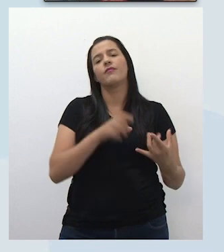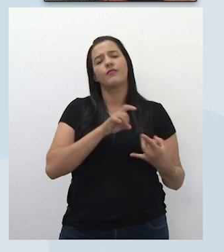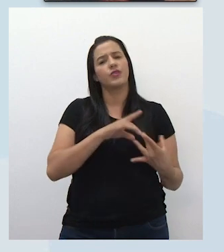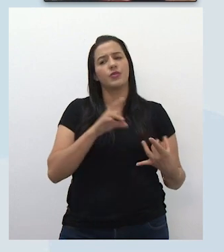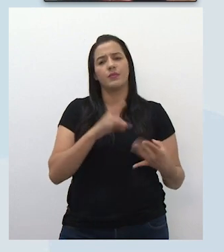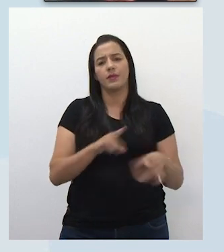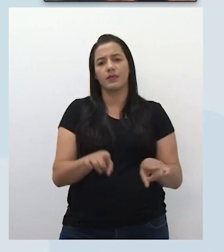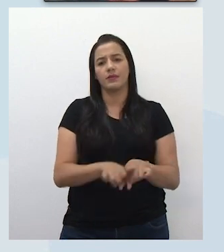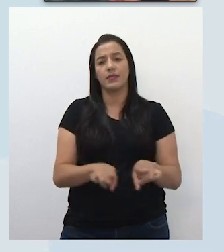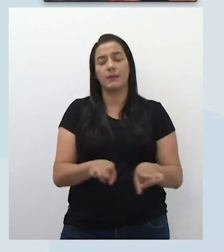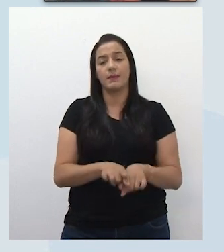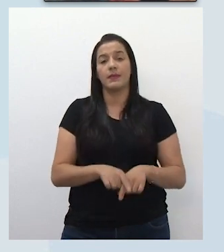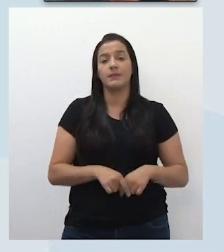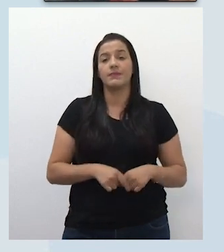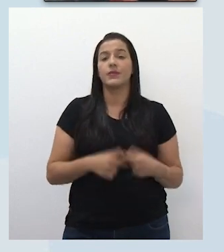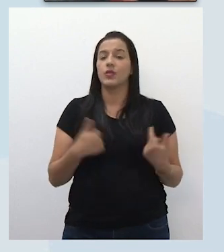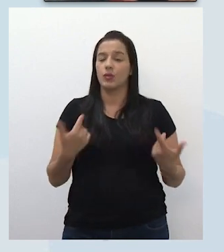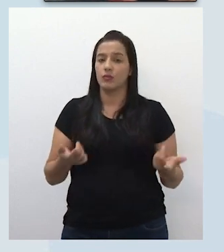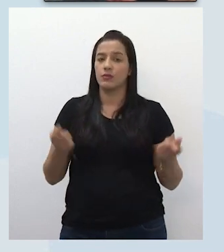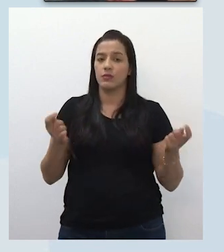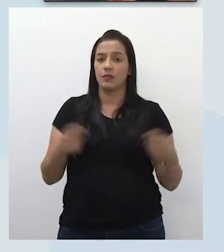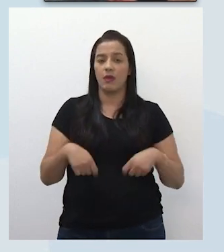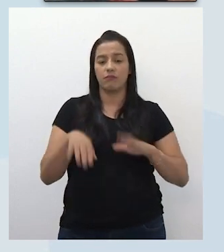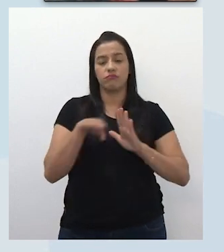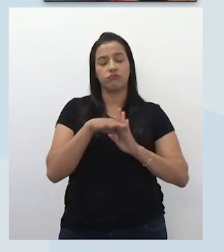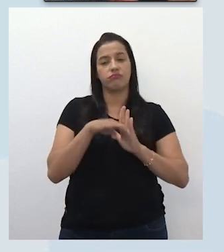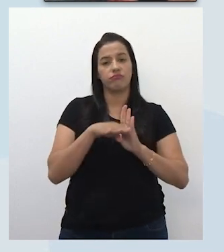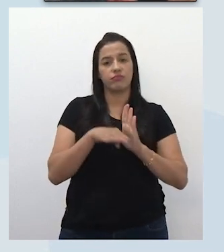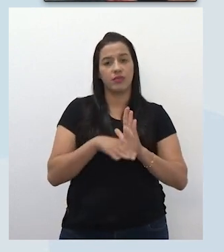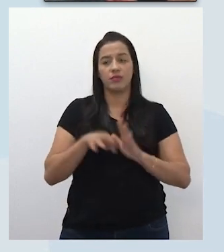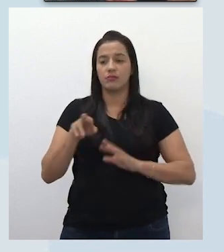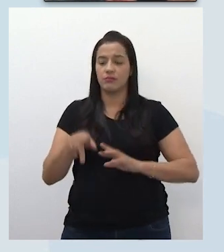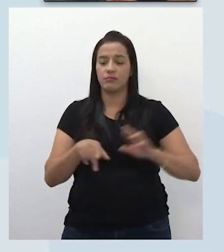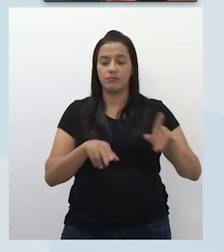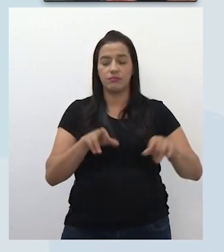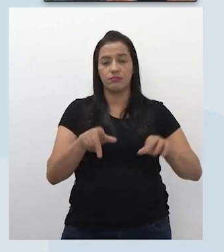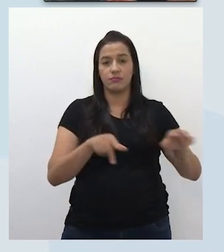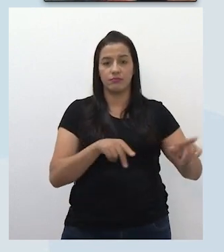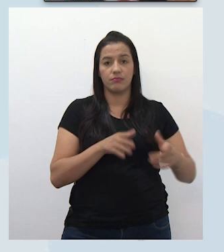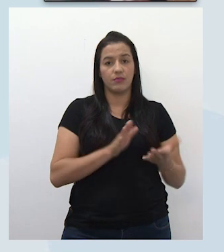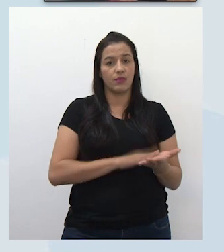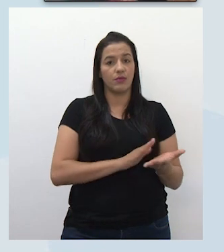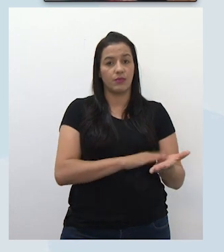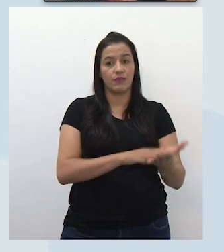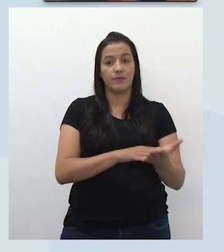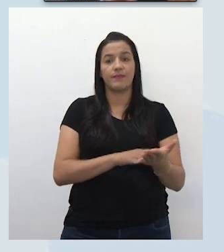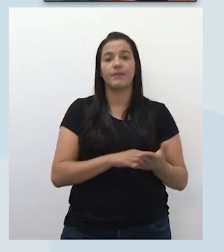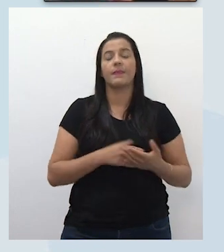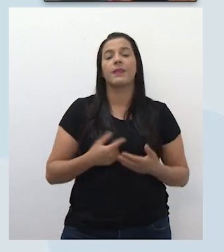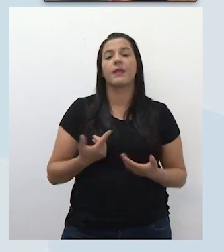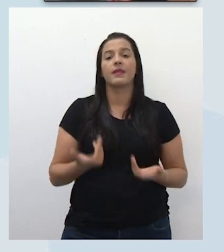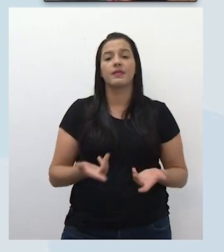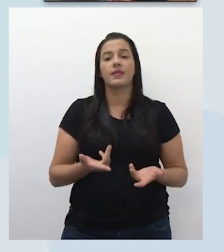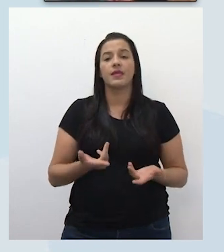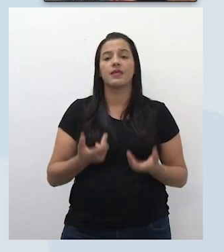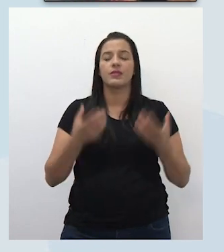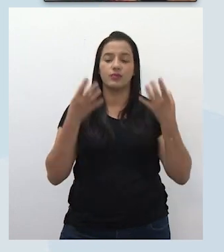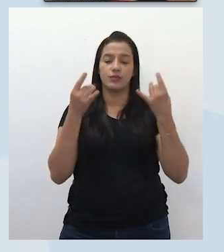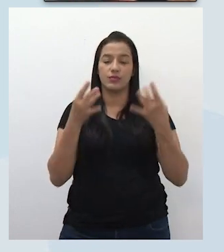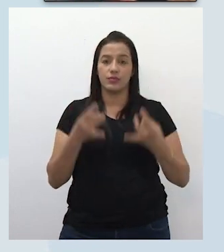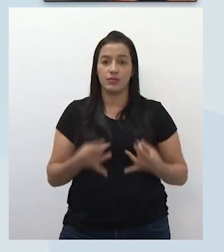poder classificar os diferentes elogios que eu apresentei para vocês, valorativos e